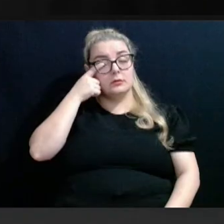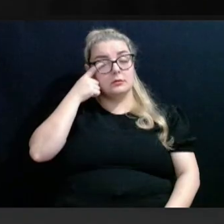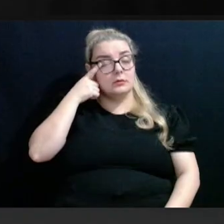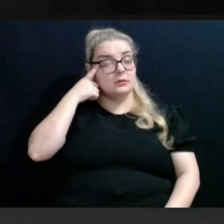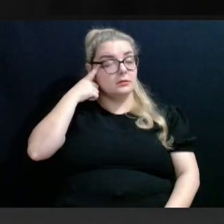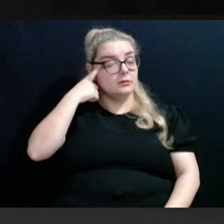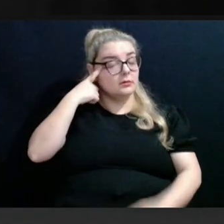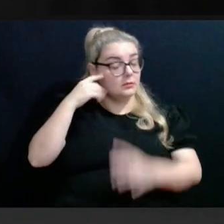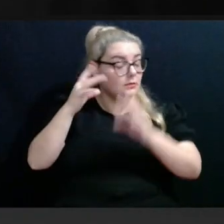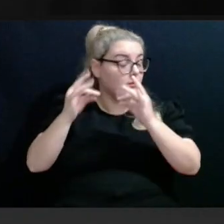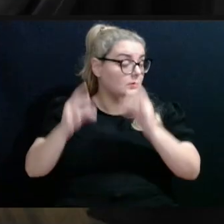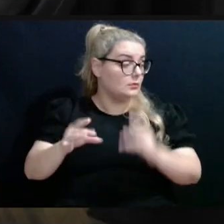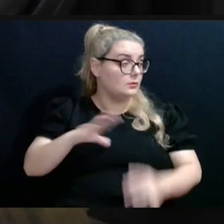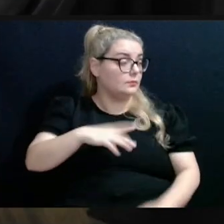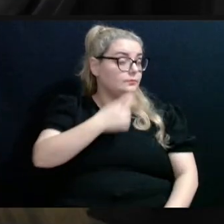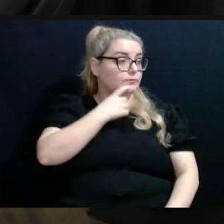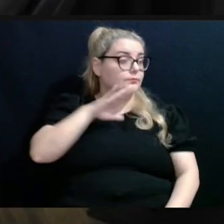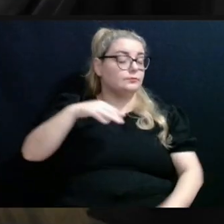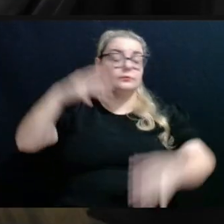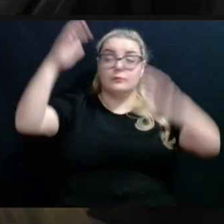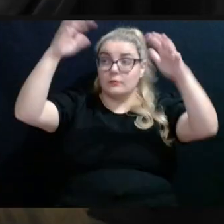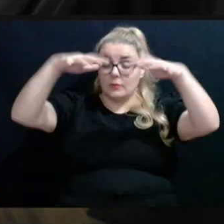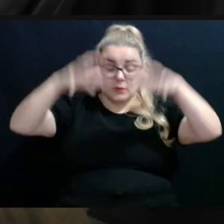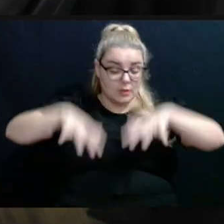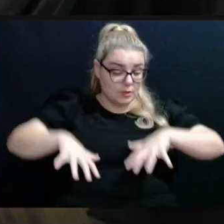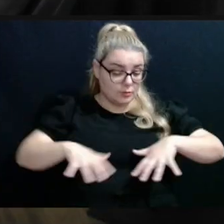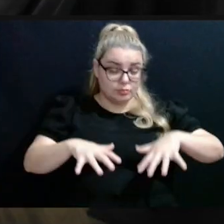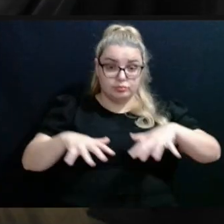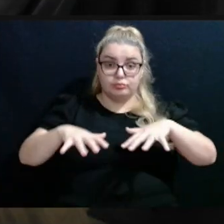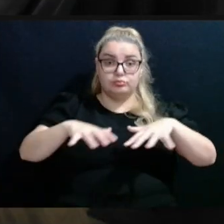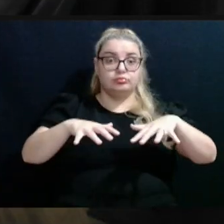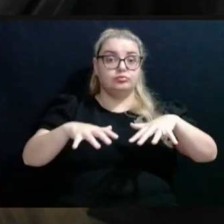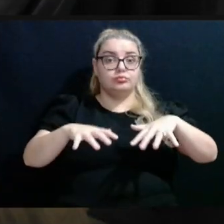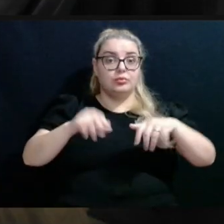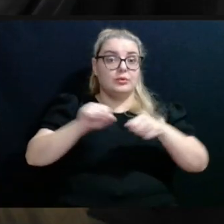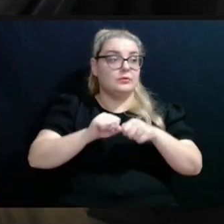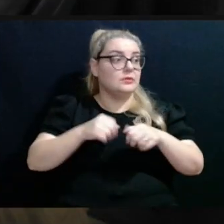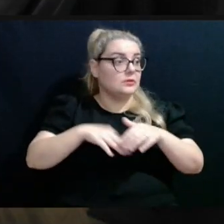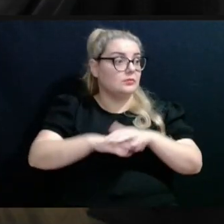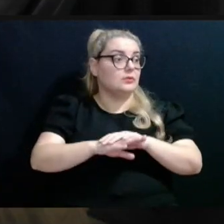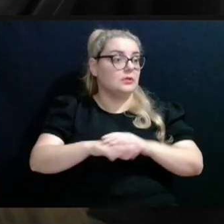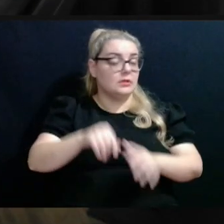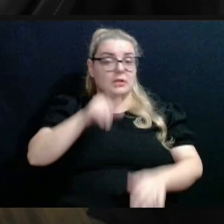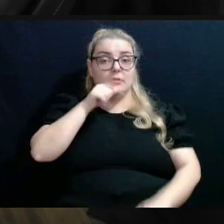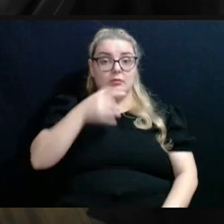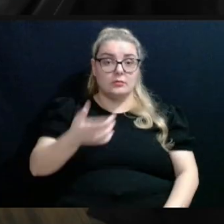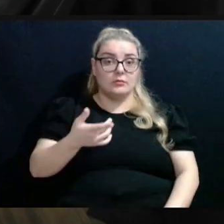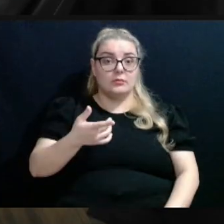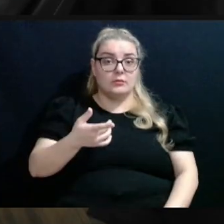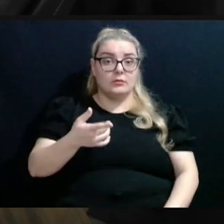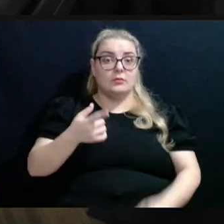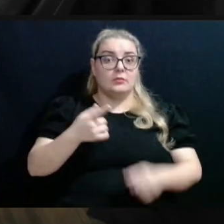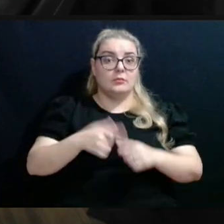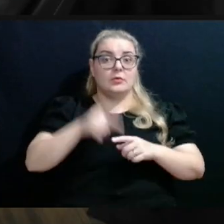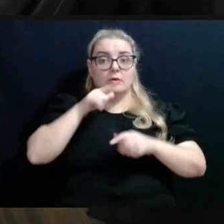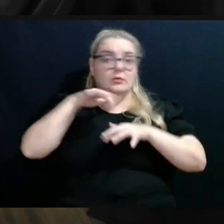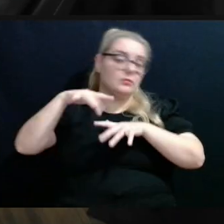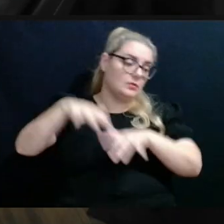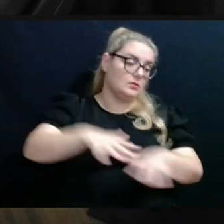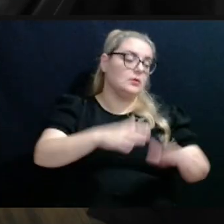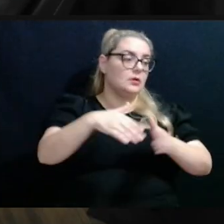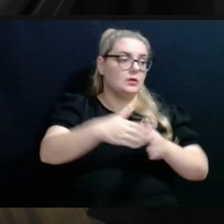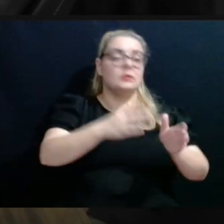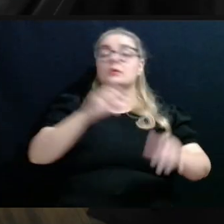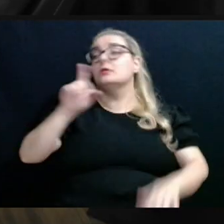quando chove muito, a gente não tem como fazer a reserva dessa água, porque essa água ela vai rio abaixo. Né? Então,